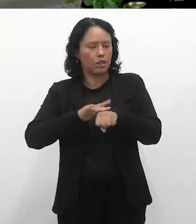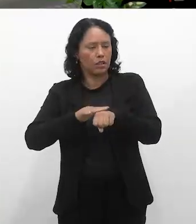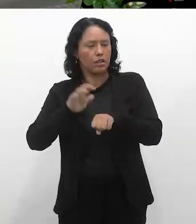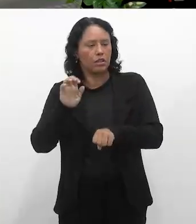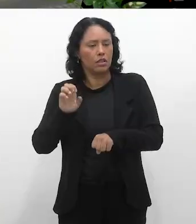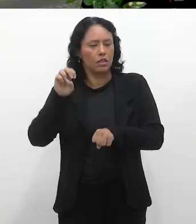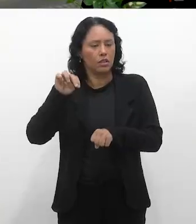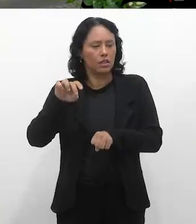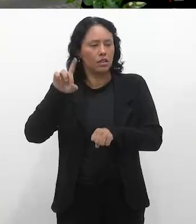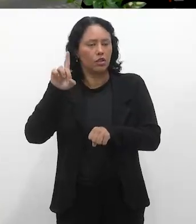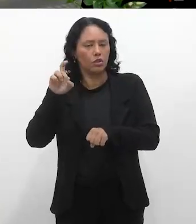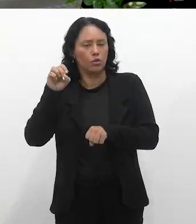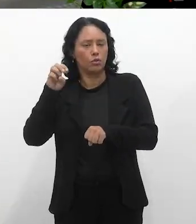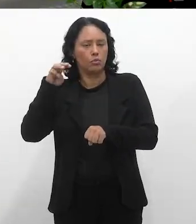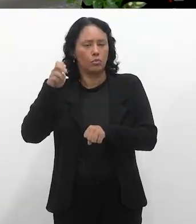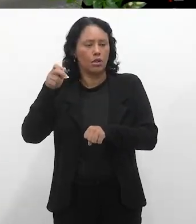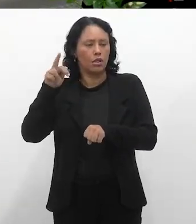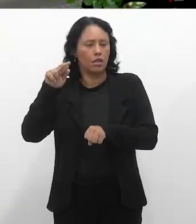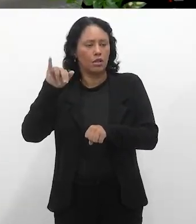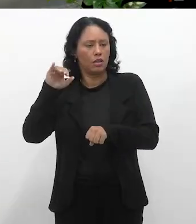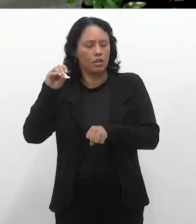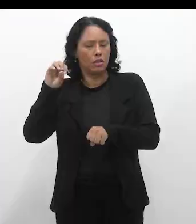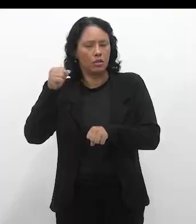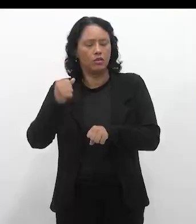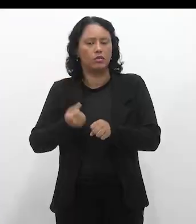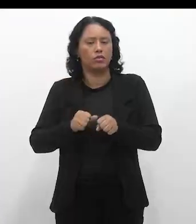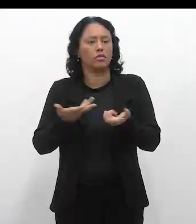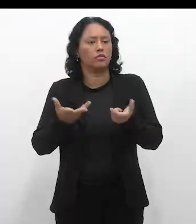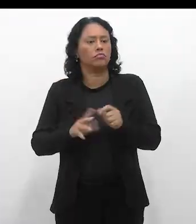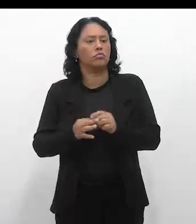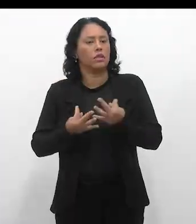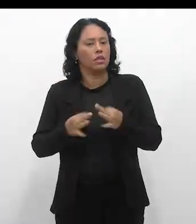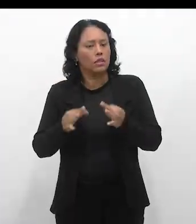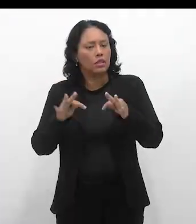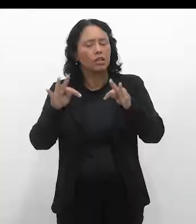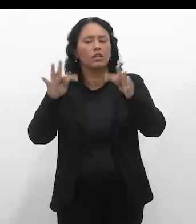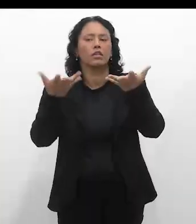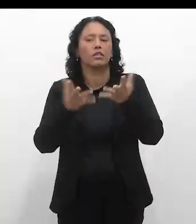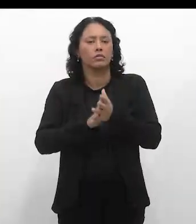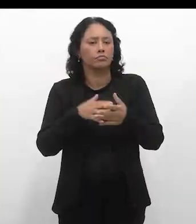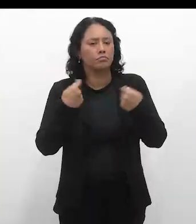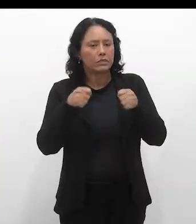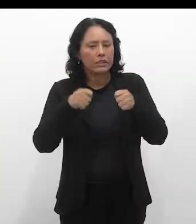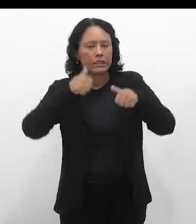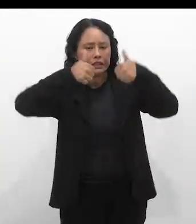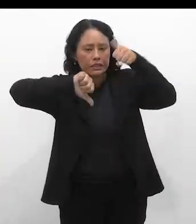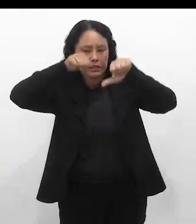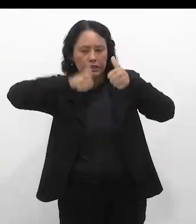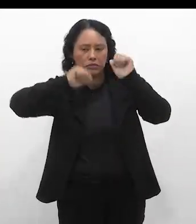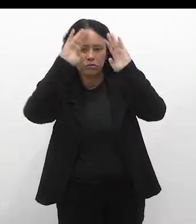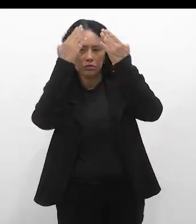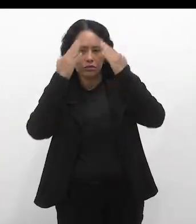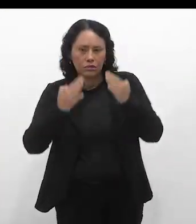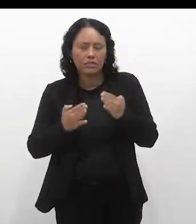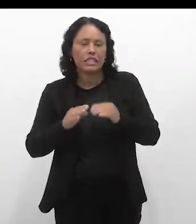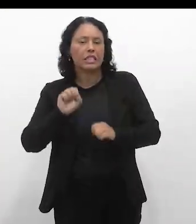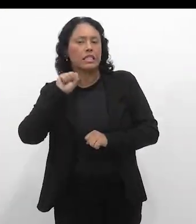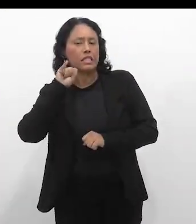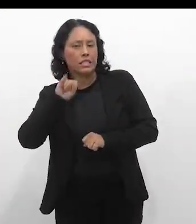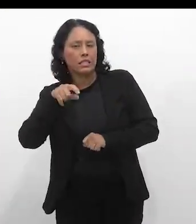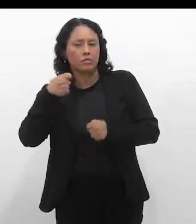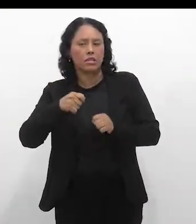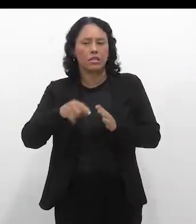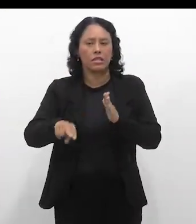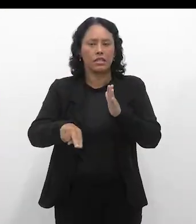tem tratamento, né? Mas estava explicando também que é preciso ser amplamente avaliado se é cirúrgico ou